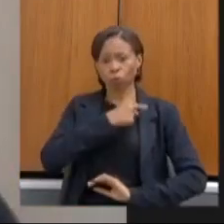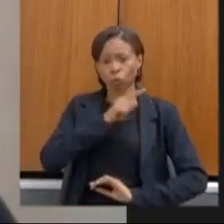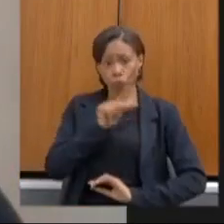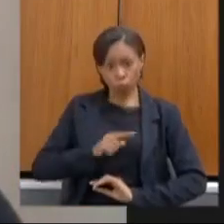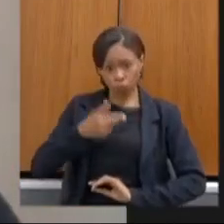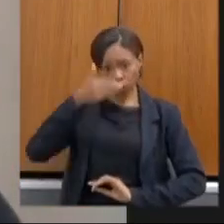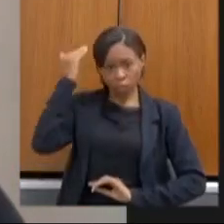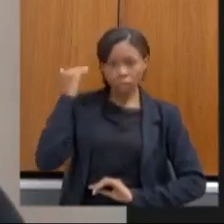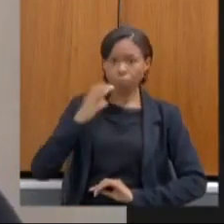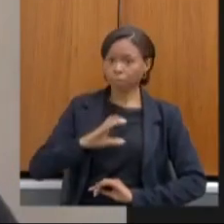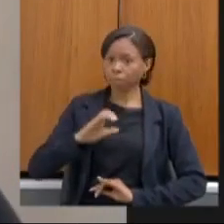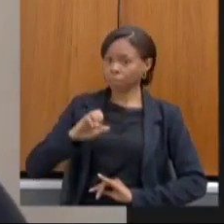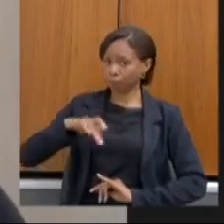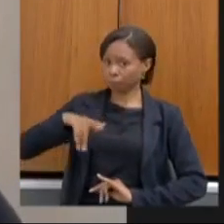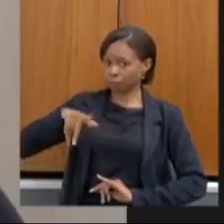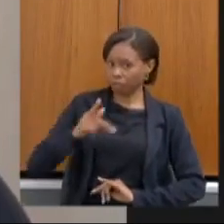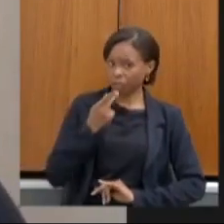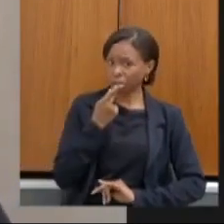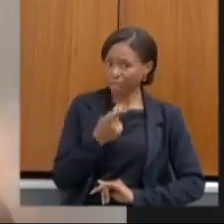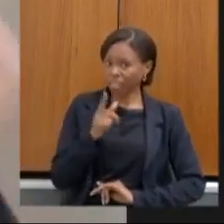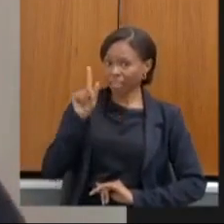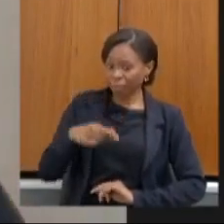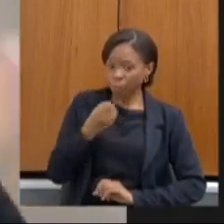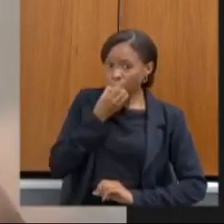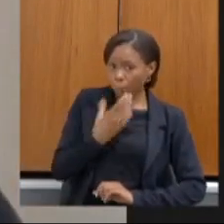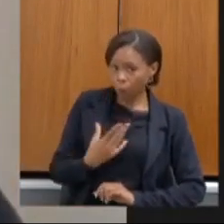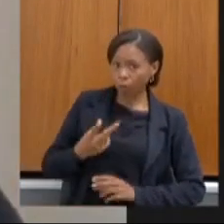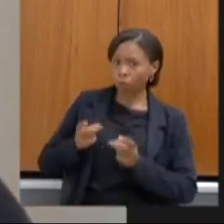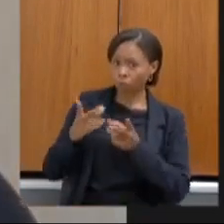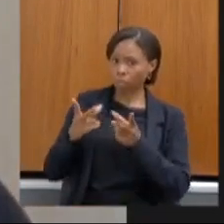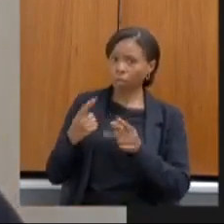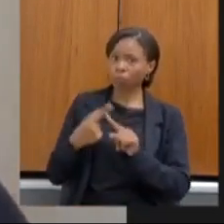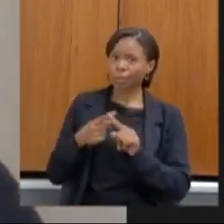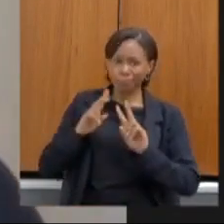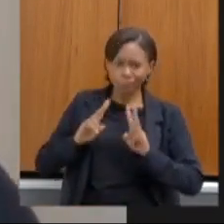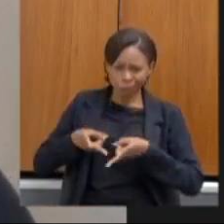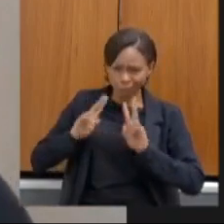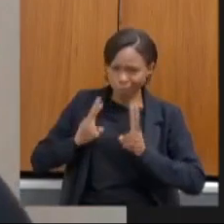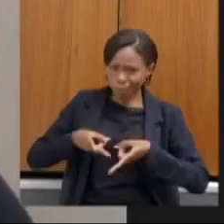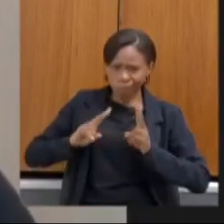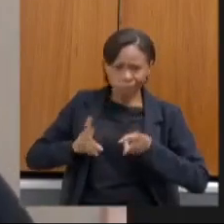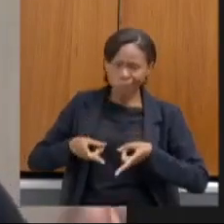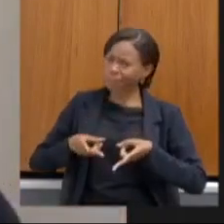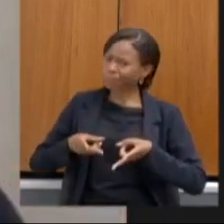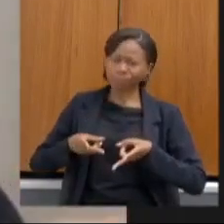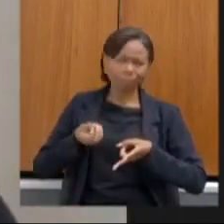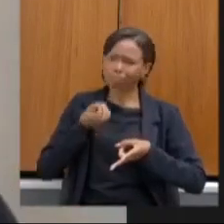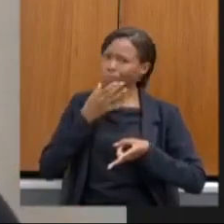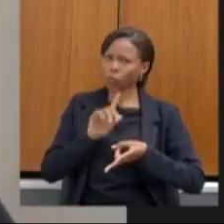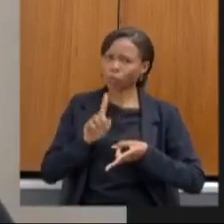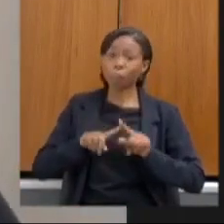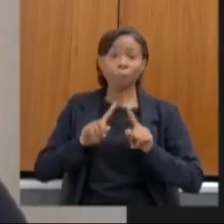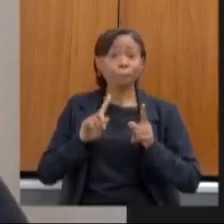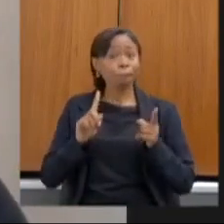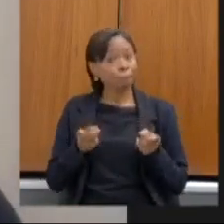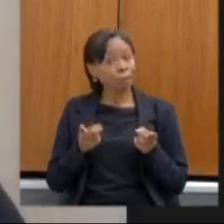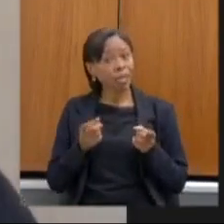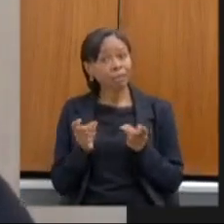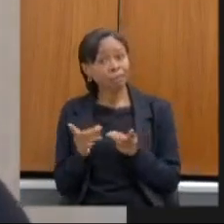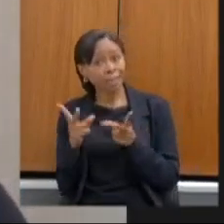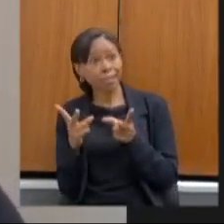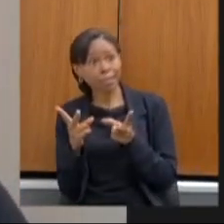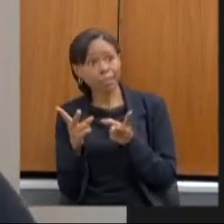para o povo de Minas Gerais privatizar se cada forma que está não dá mas também privatizar da forma que está